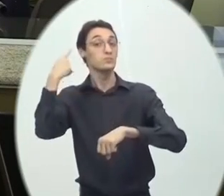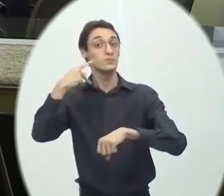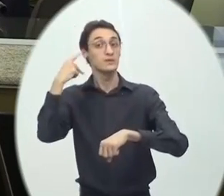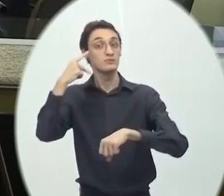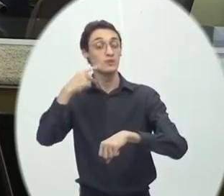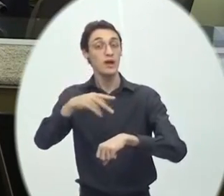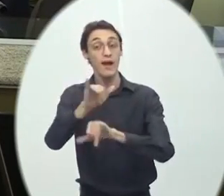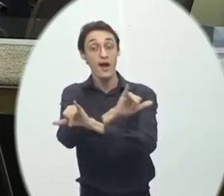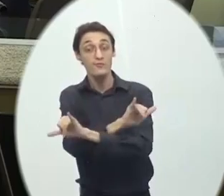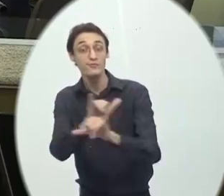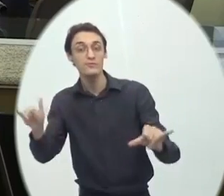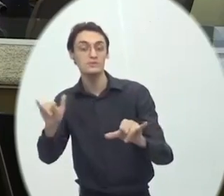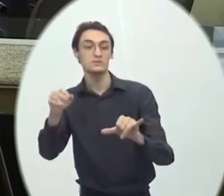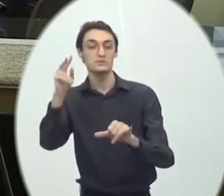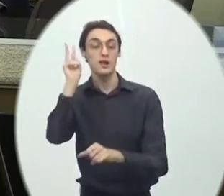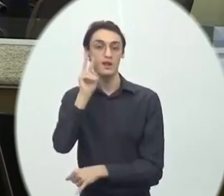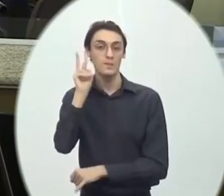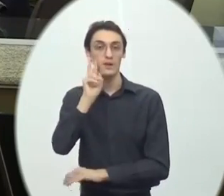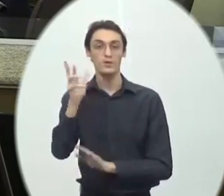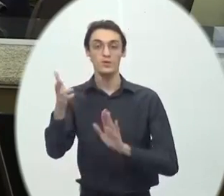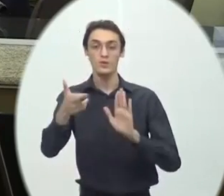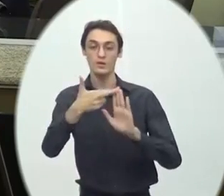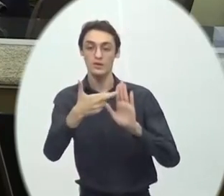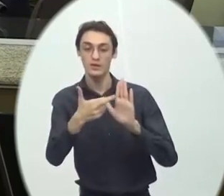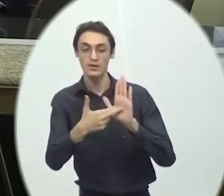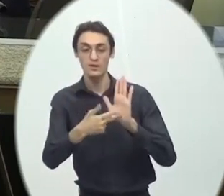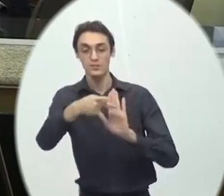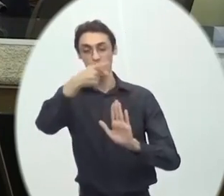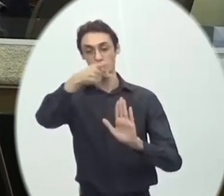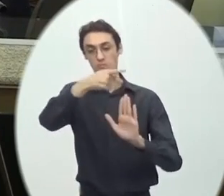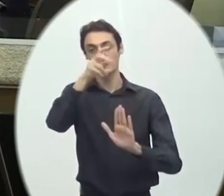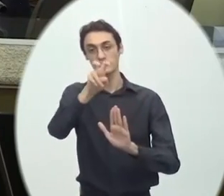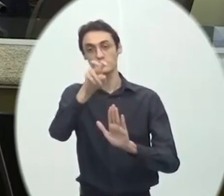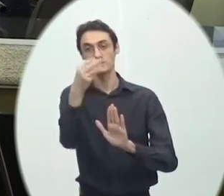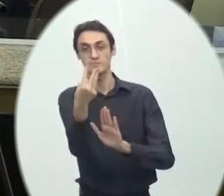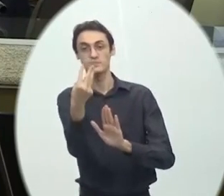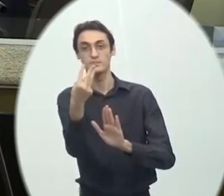Ressaltando, desde já, as regras estabelecidas na portaria número